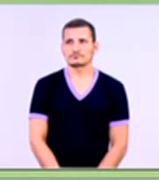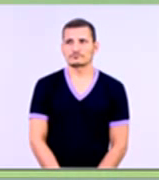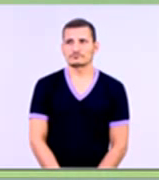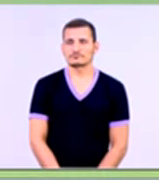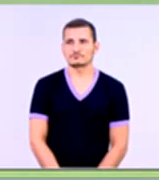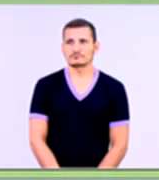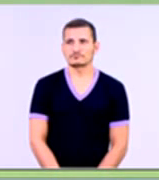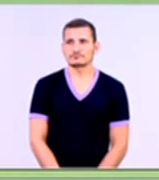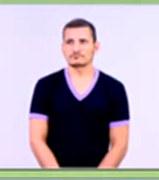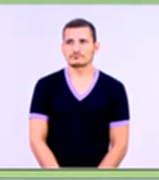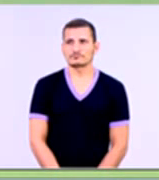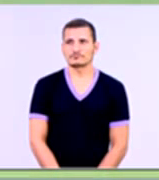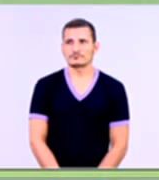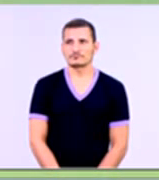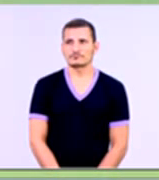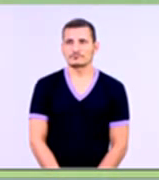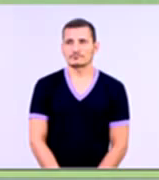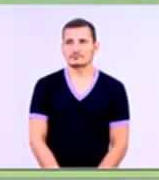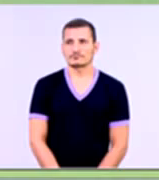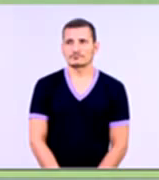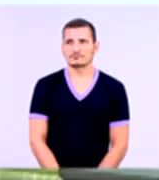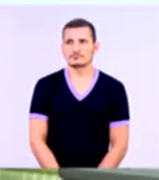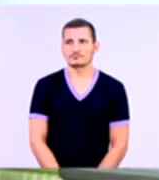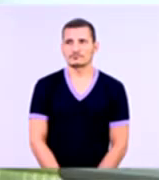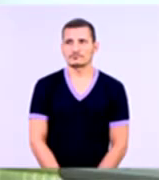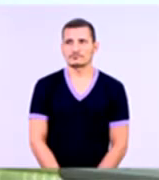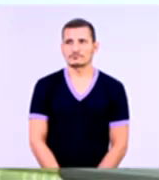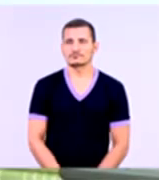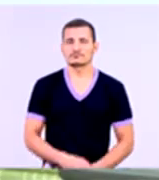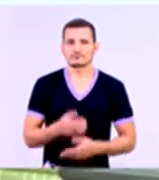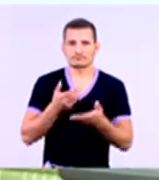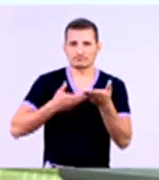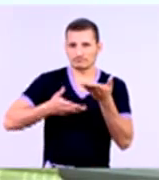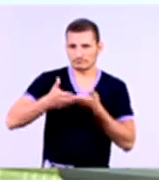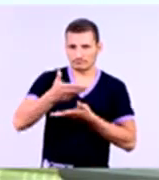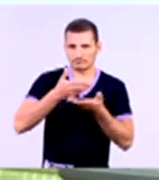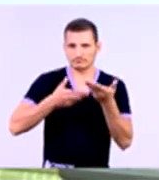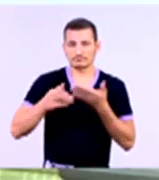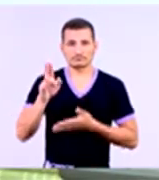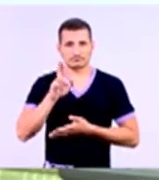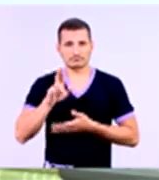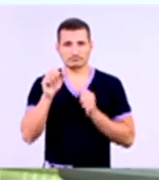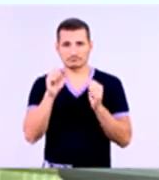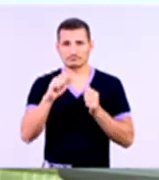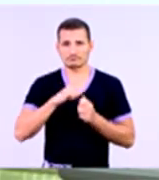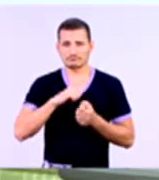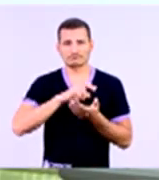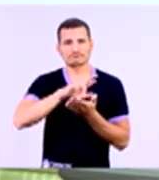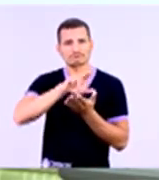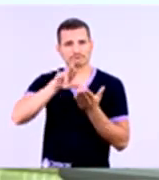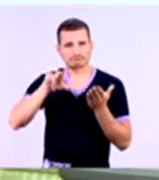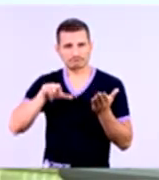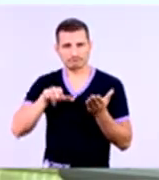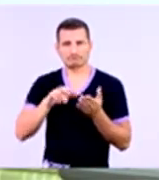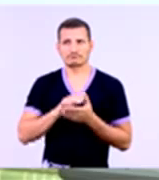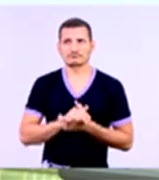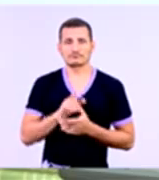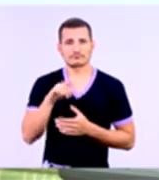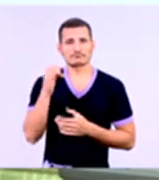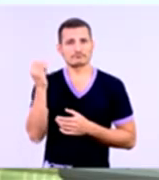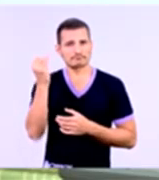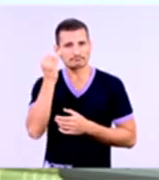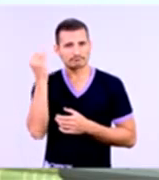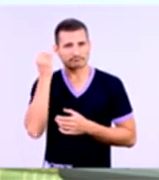Observem que a interação com o usuário pode ter diversas facetas. É